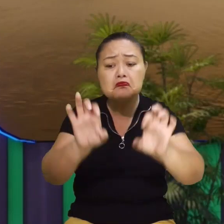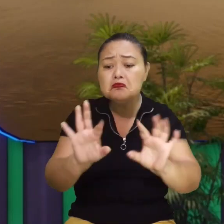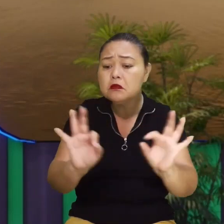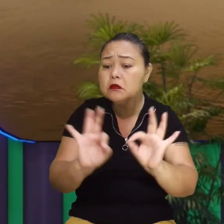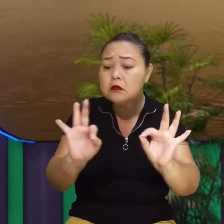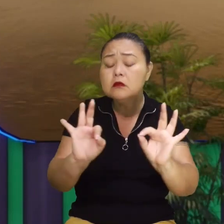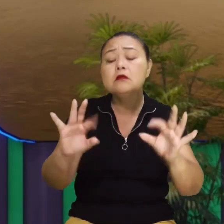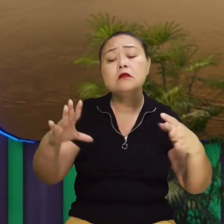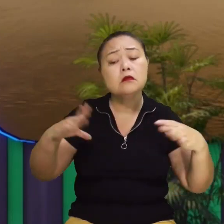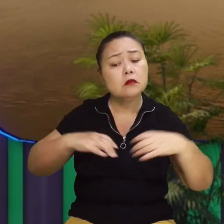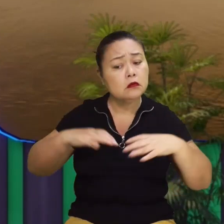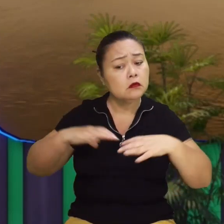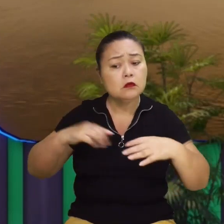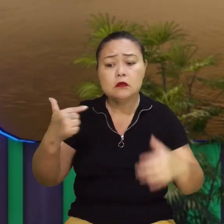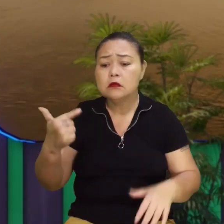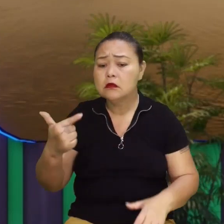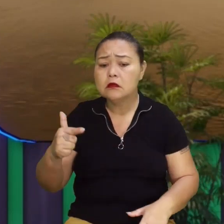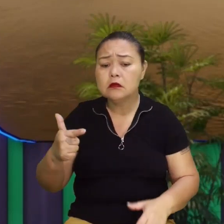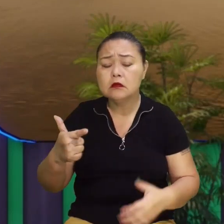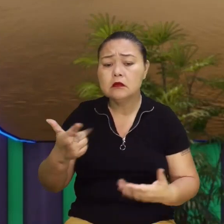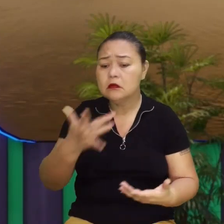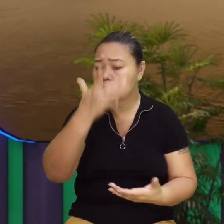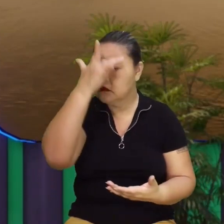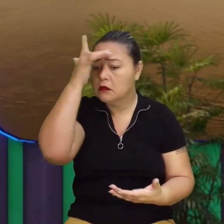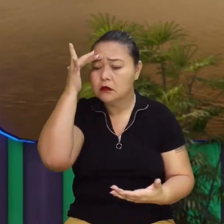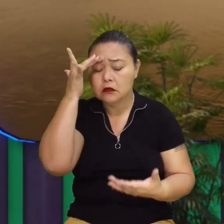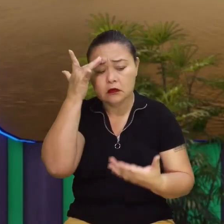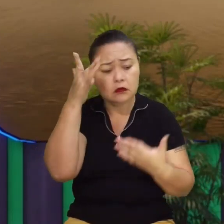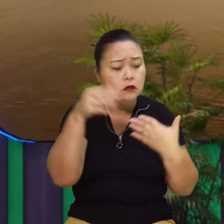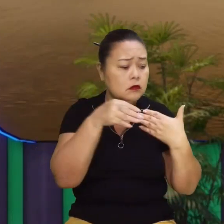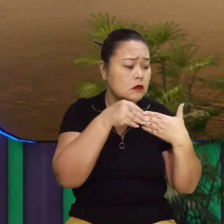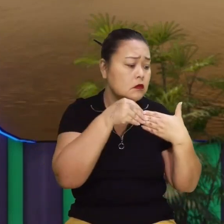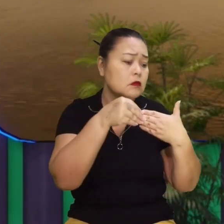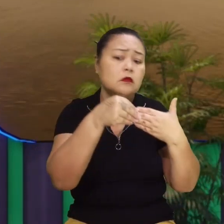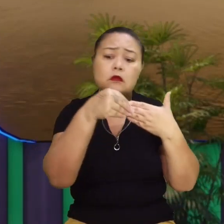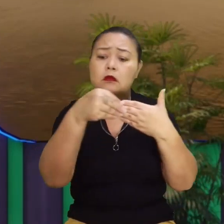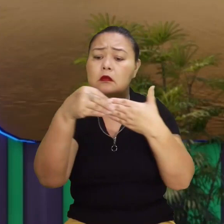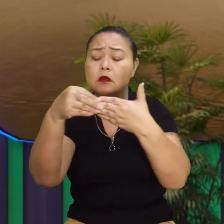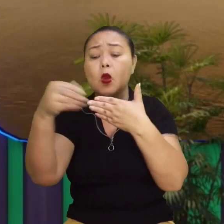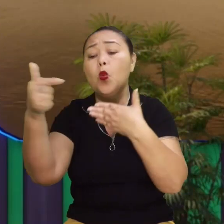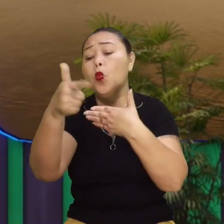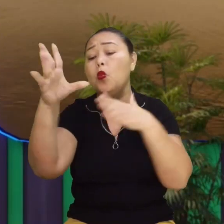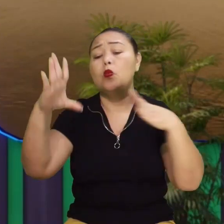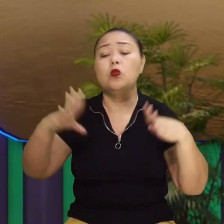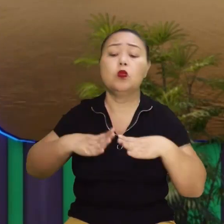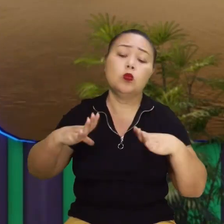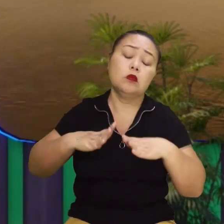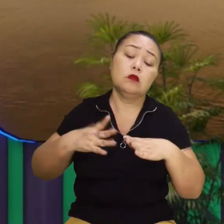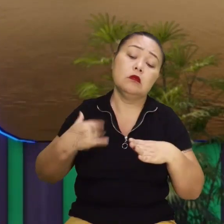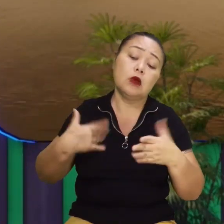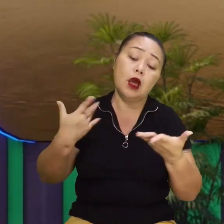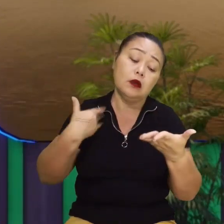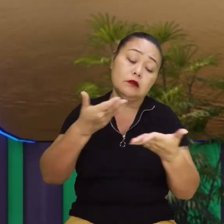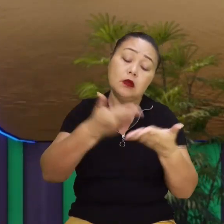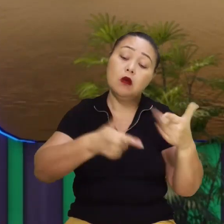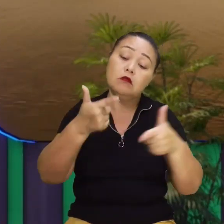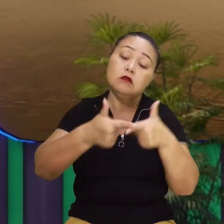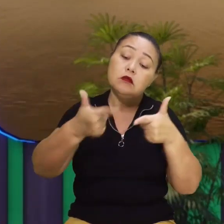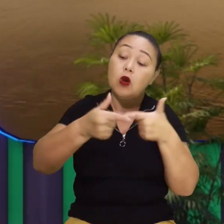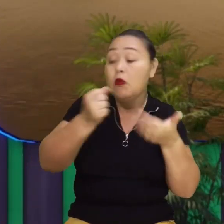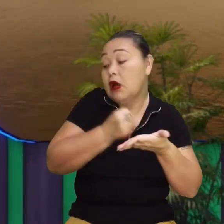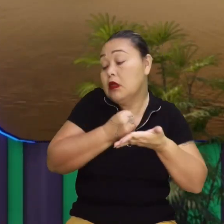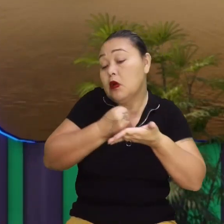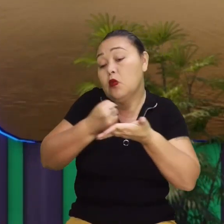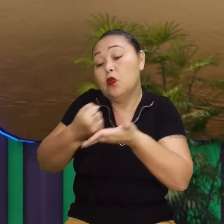cidade muita cidade dessa se as pessoas se deslocam para outra cidade para resolver problemas ou ter